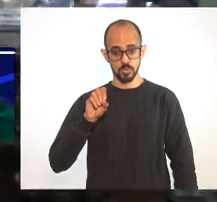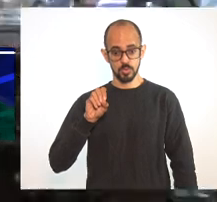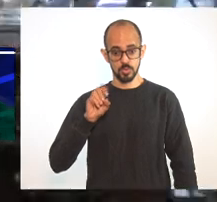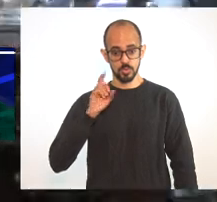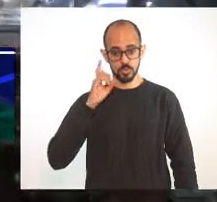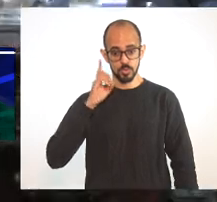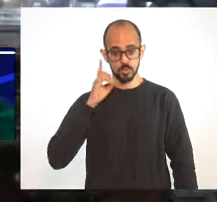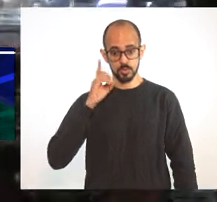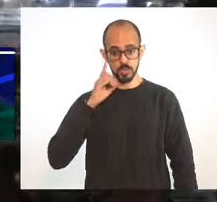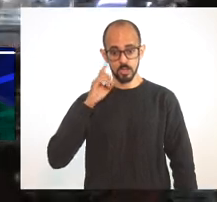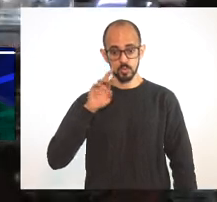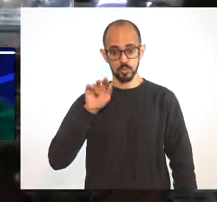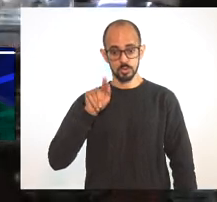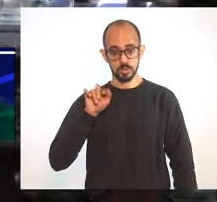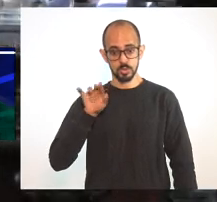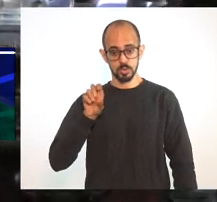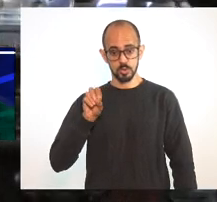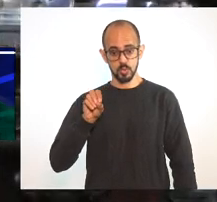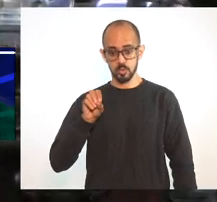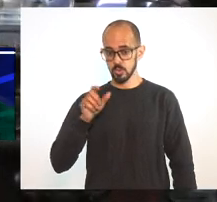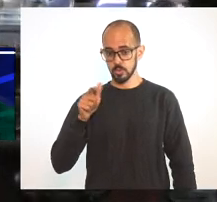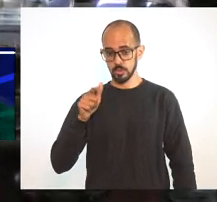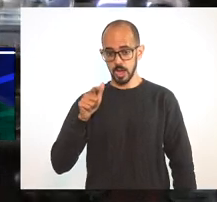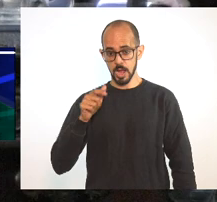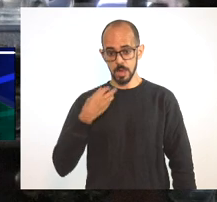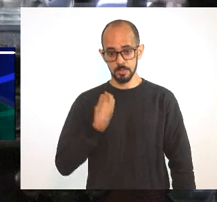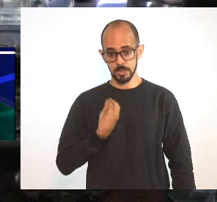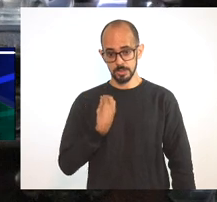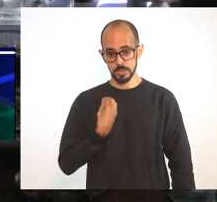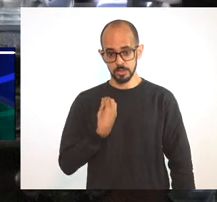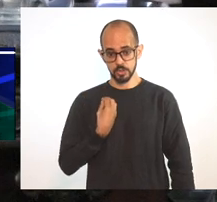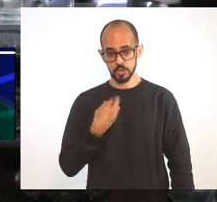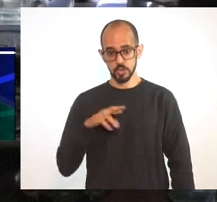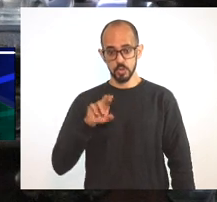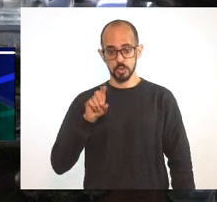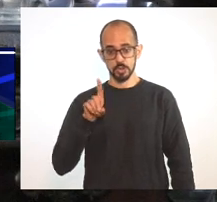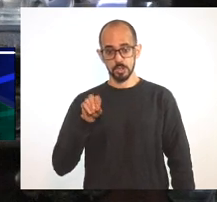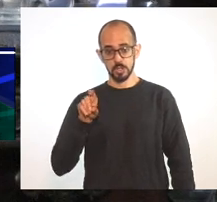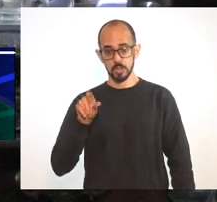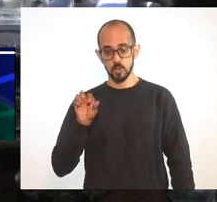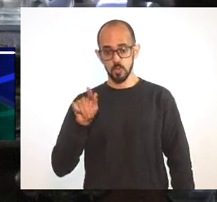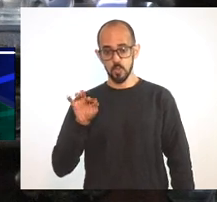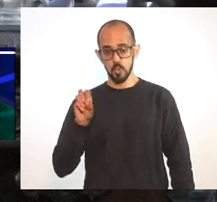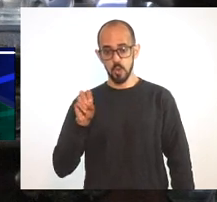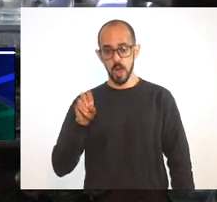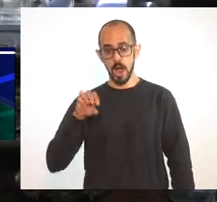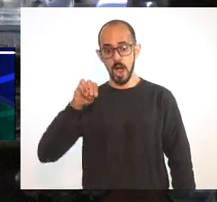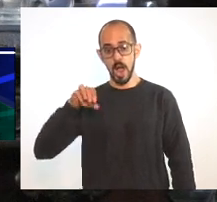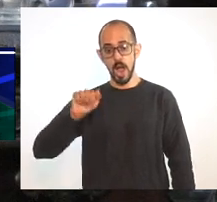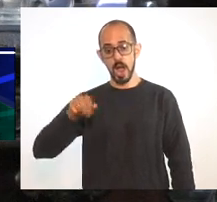Deputado Rodrigo Bacelar, não está presente. Deputado Rodrigo Amorim.